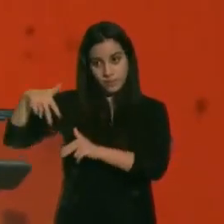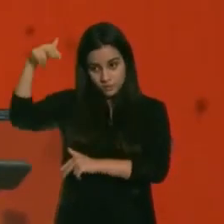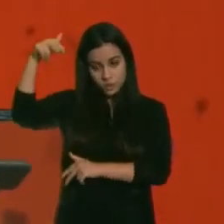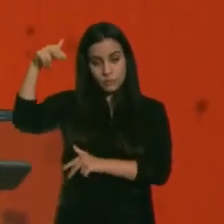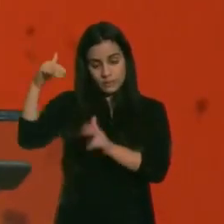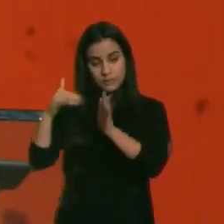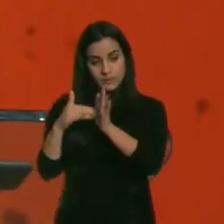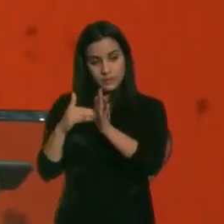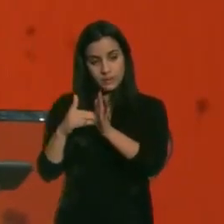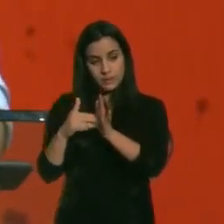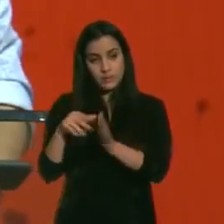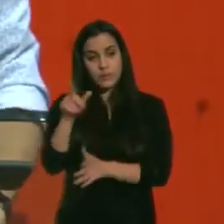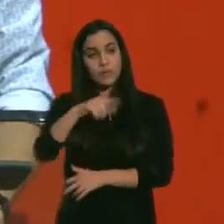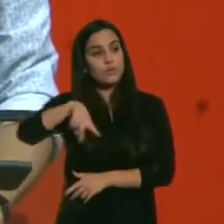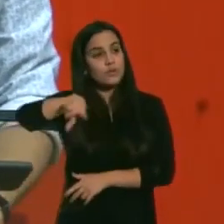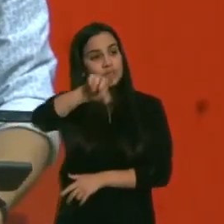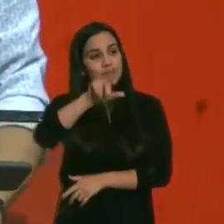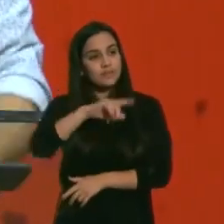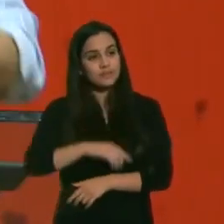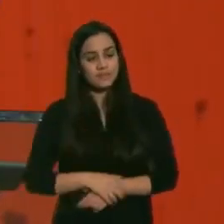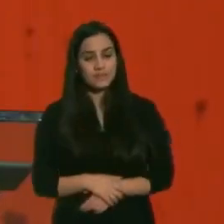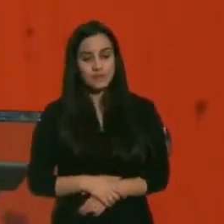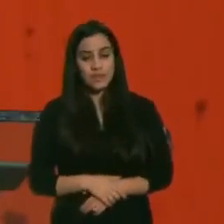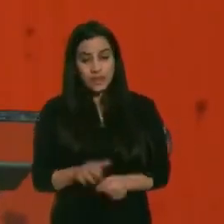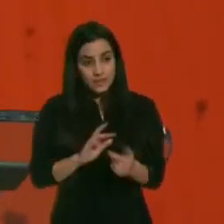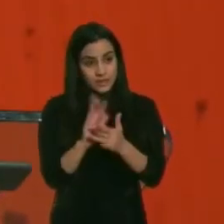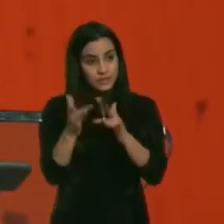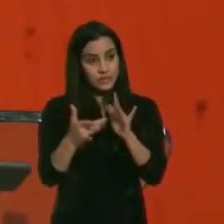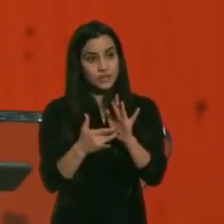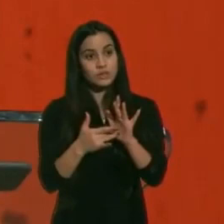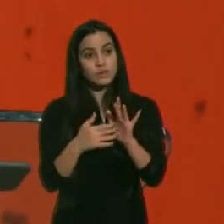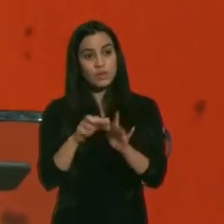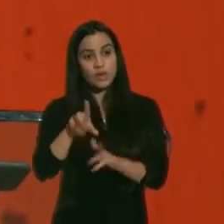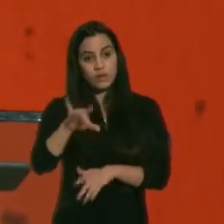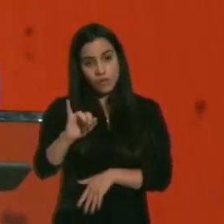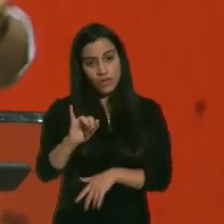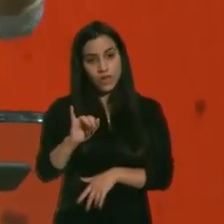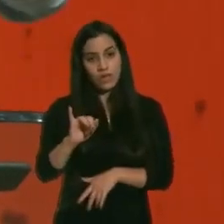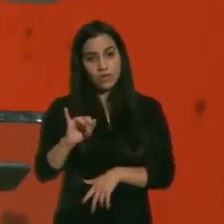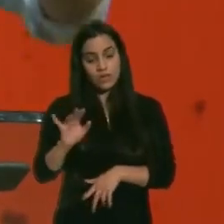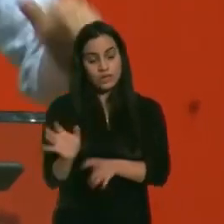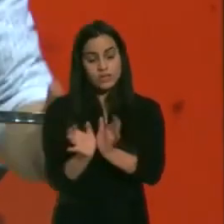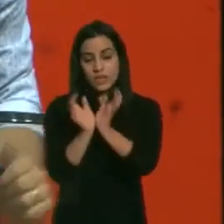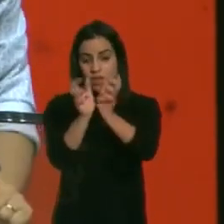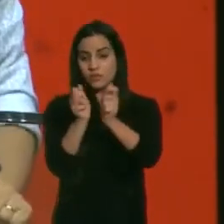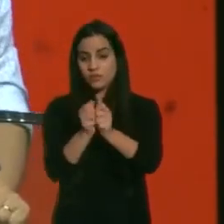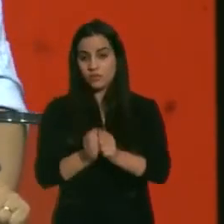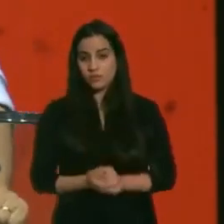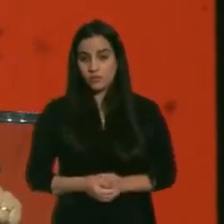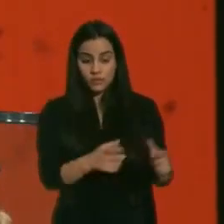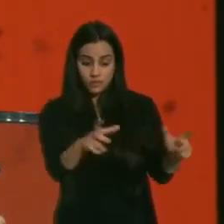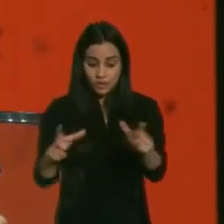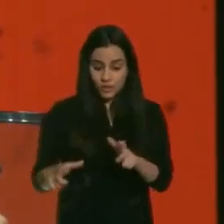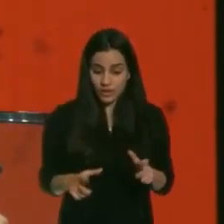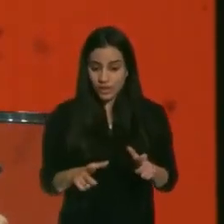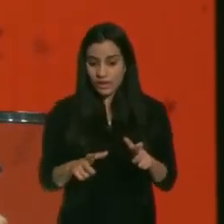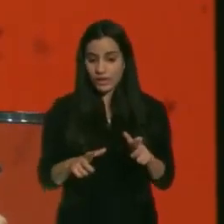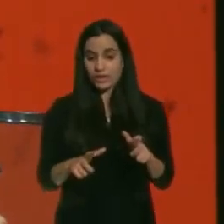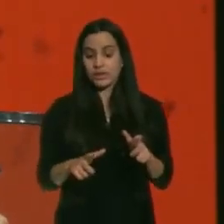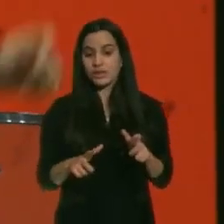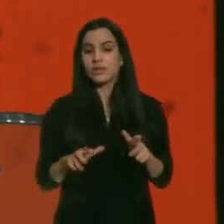estão aqueles que Jesus vai cear com eles? Onde estão aqueles que sobem a